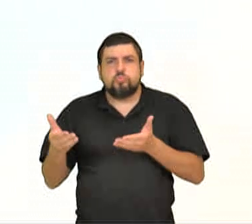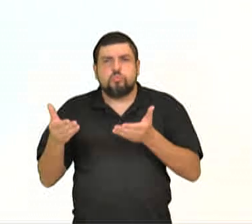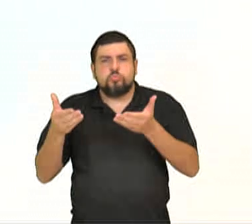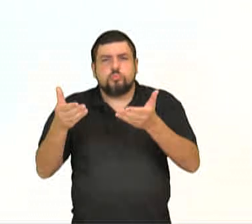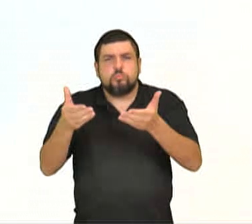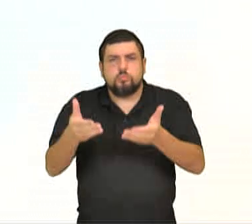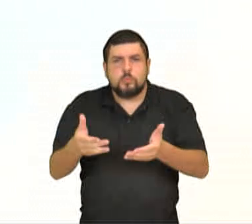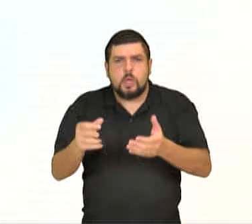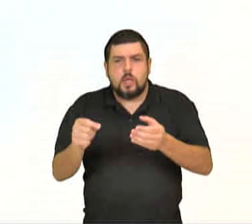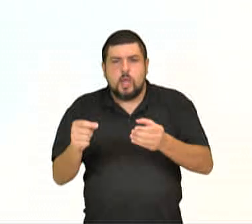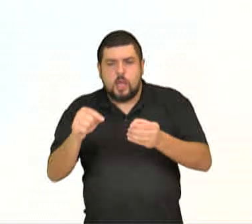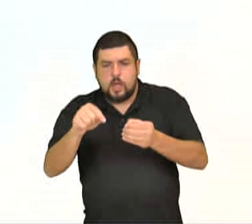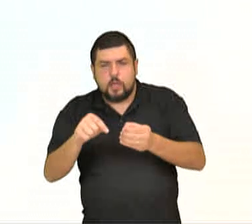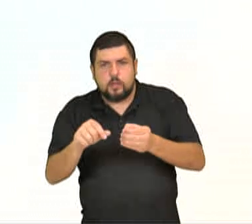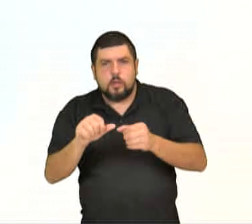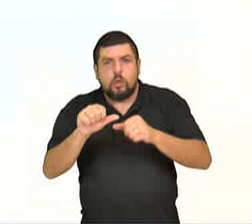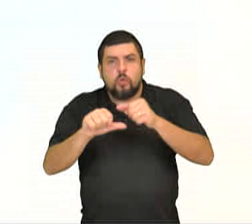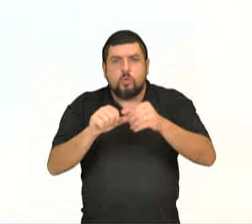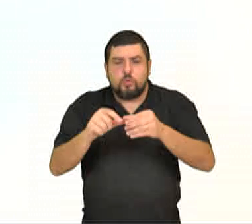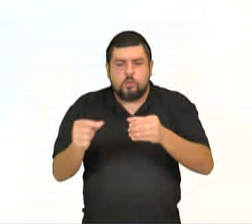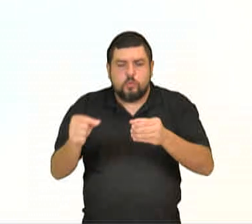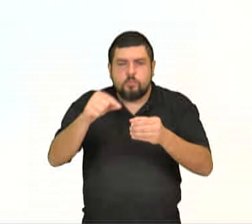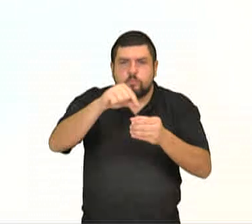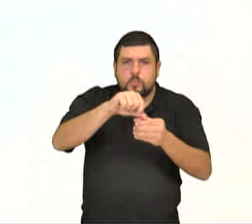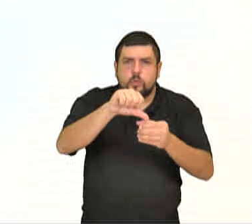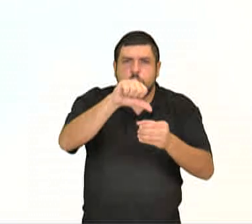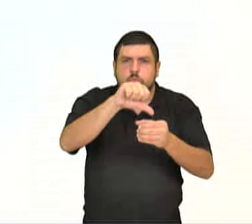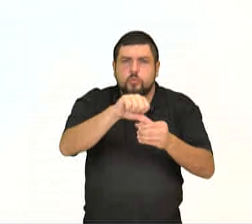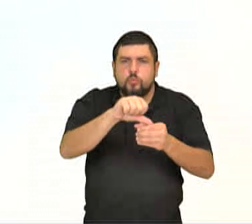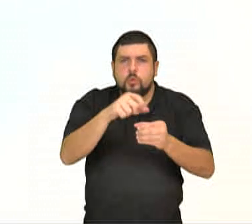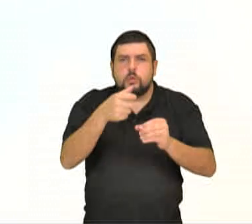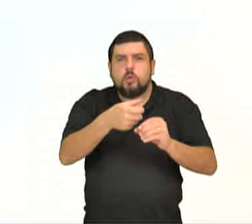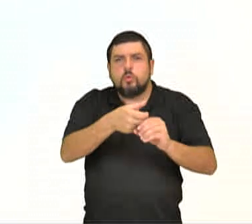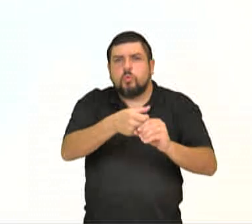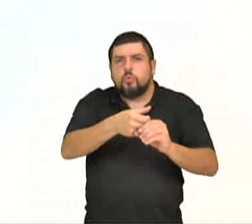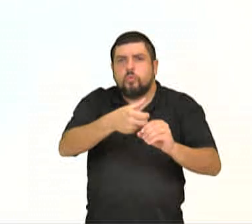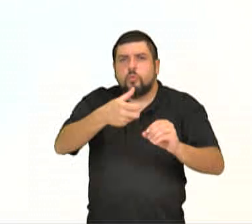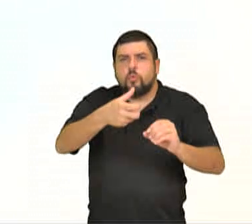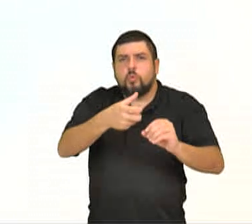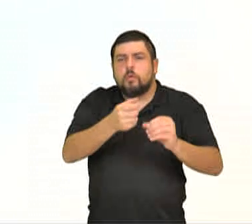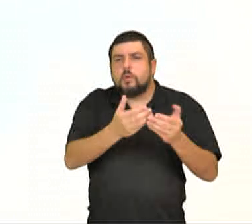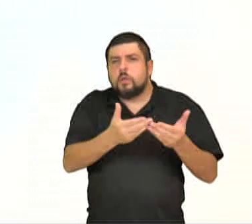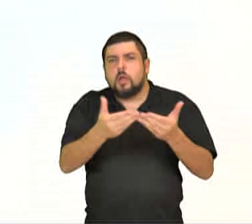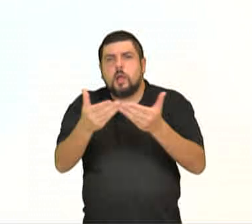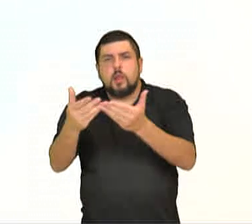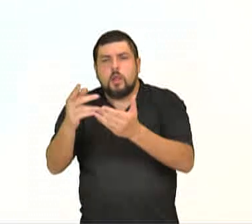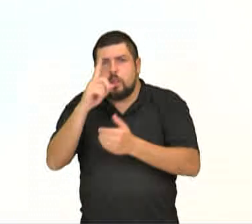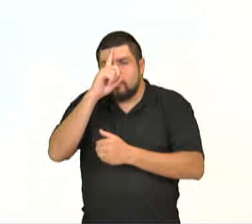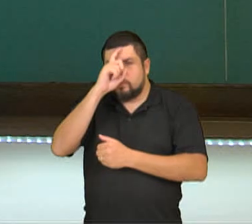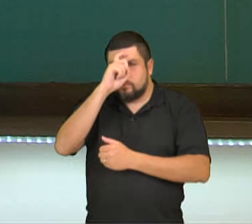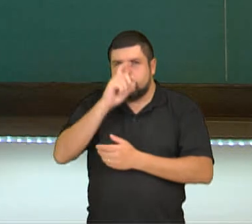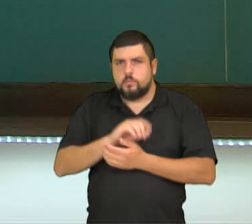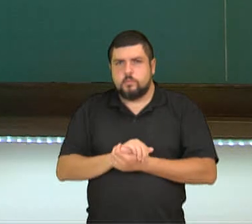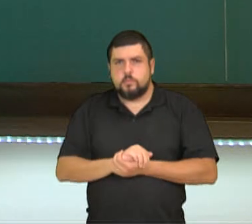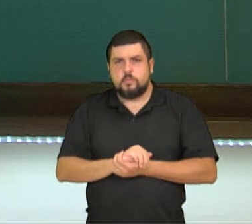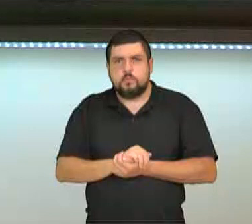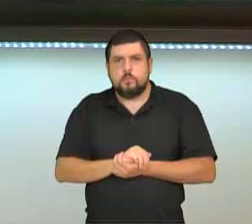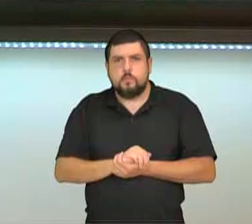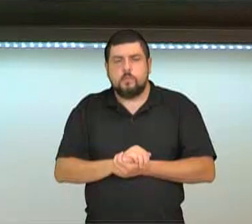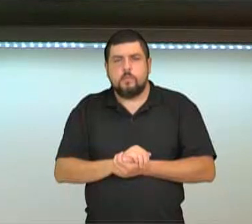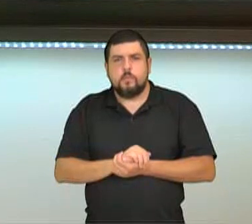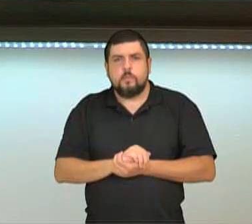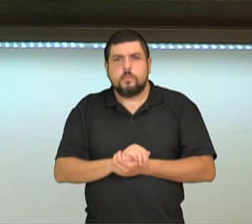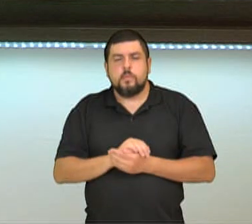pequenos frascos de vidro, os mesmos que posteriormente seguirão para os postos de saúde. Então aqui a gente está vendo o processo